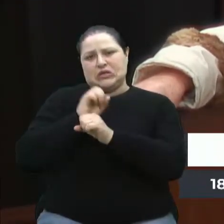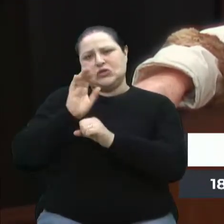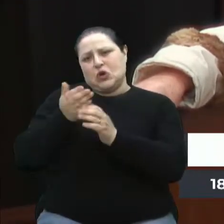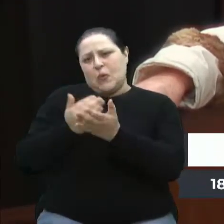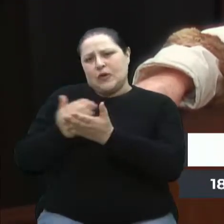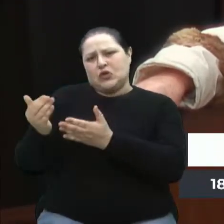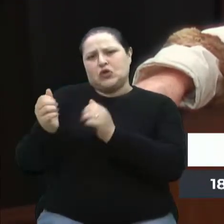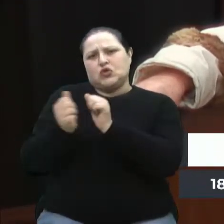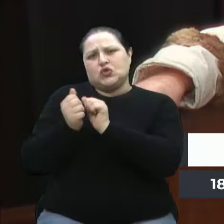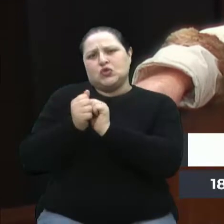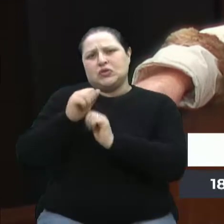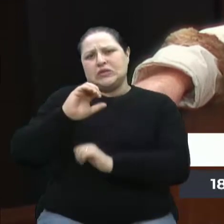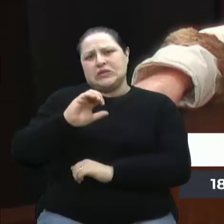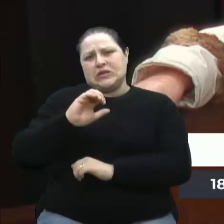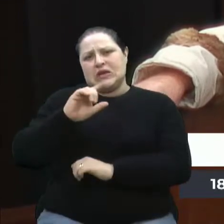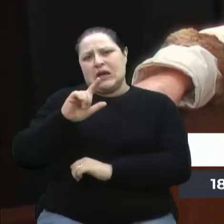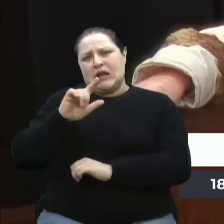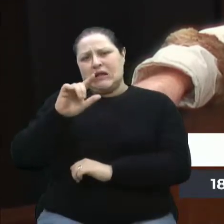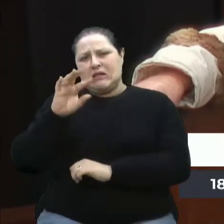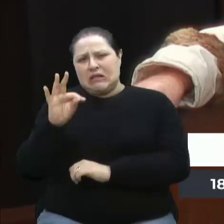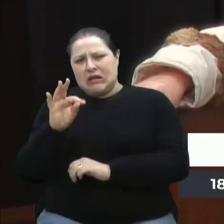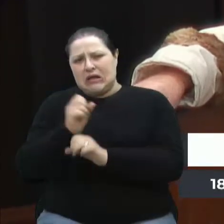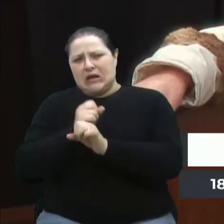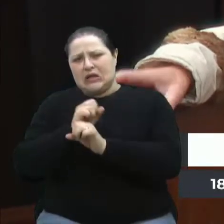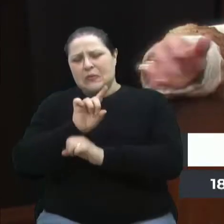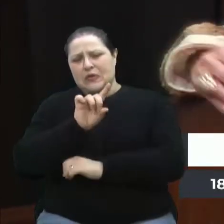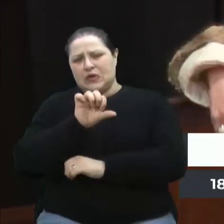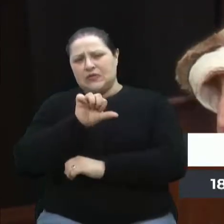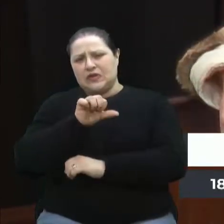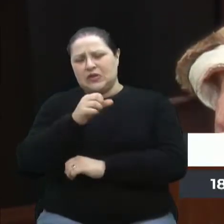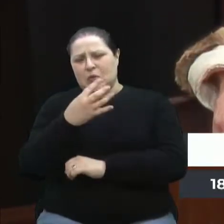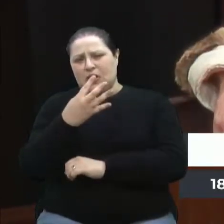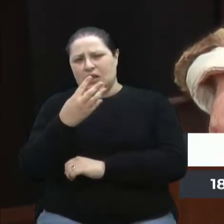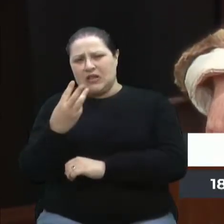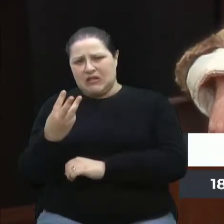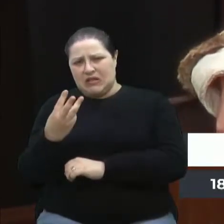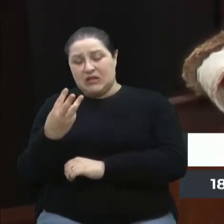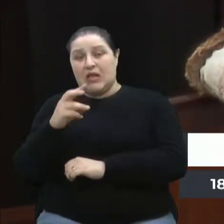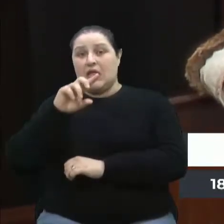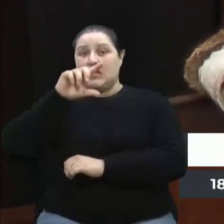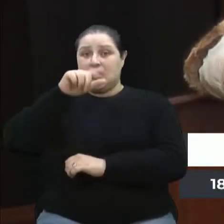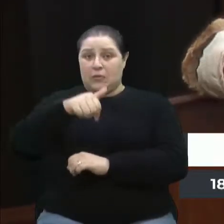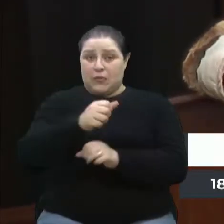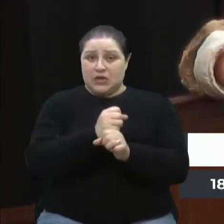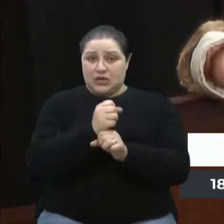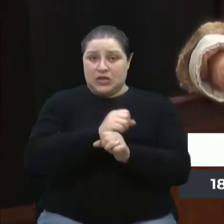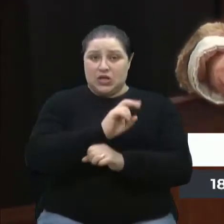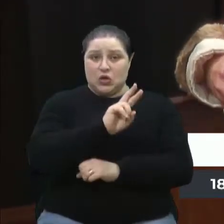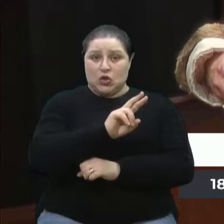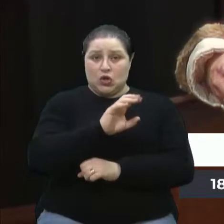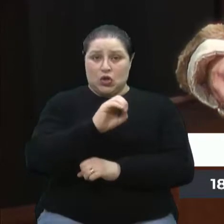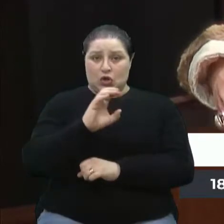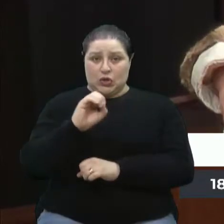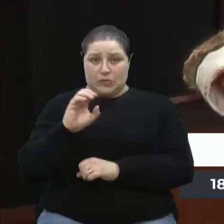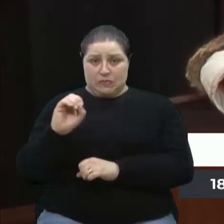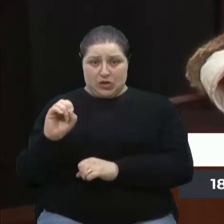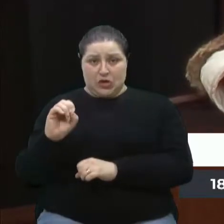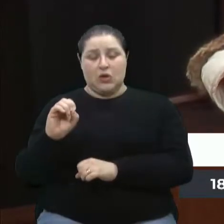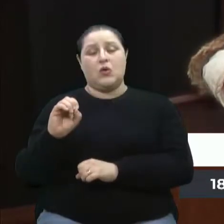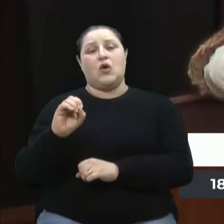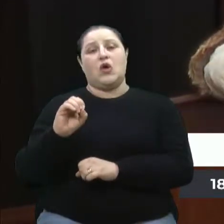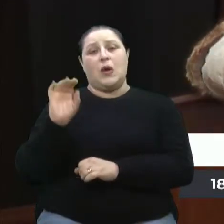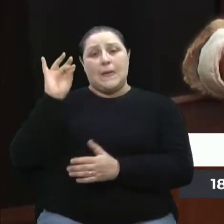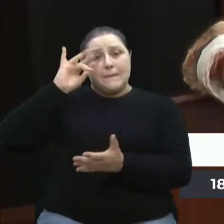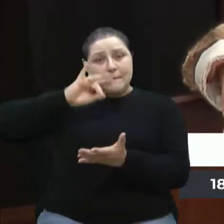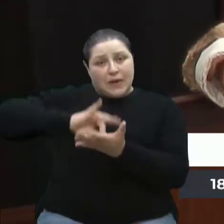de 1943, mas no ano de 2000, ela foi regulamentada, ela